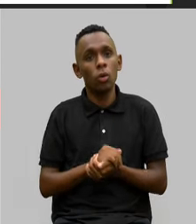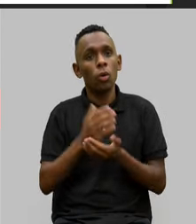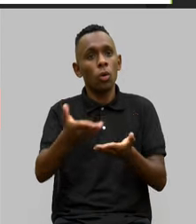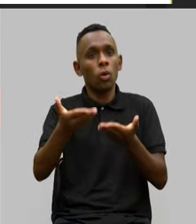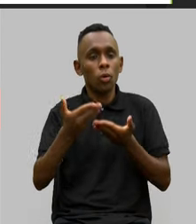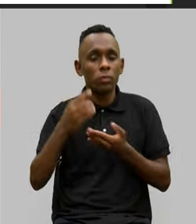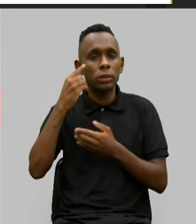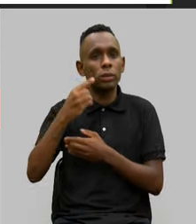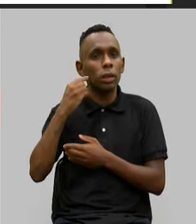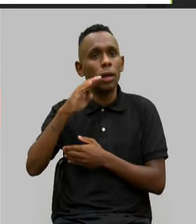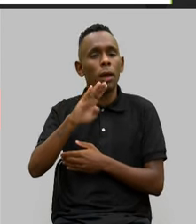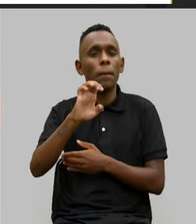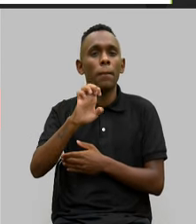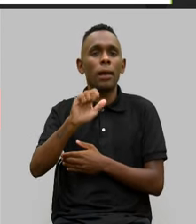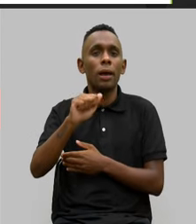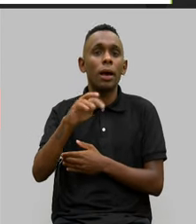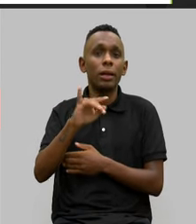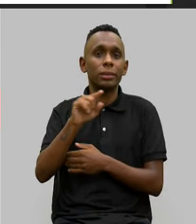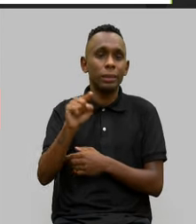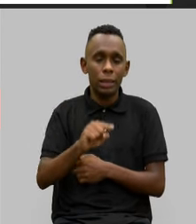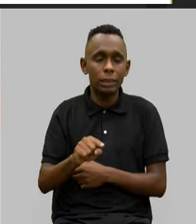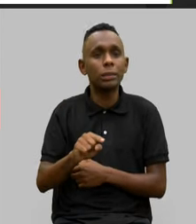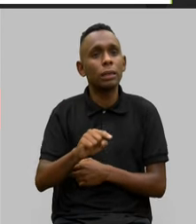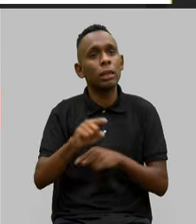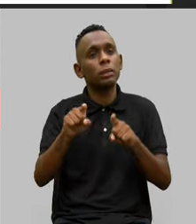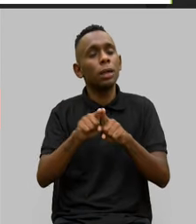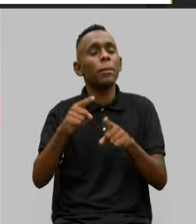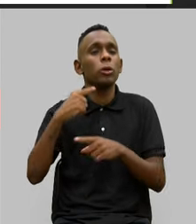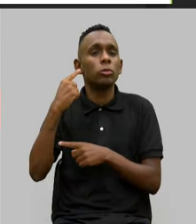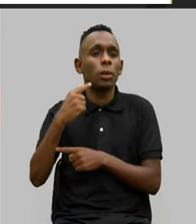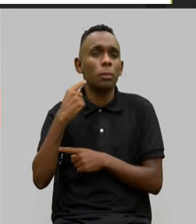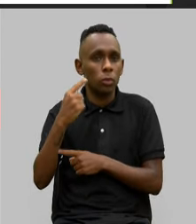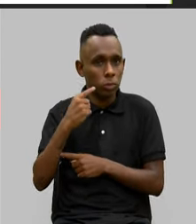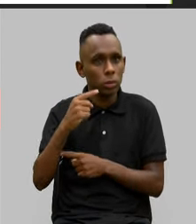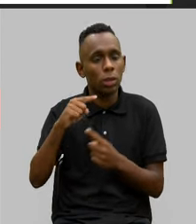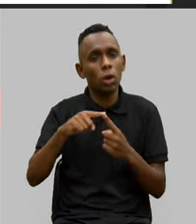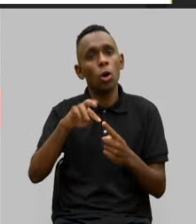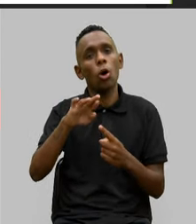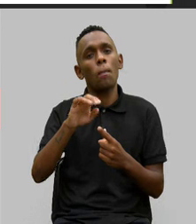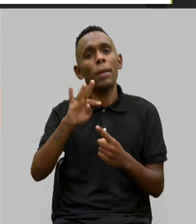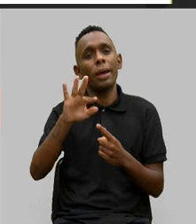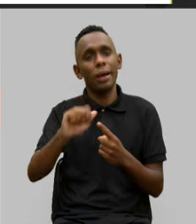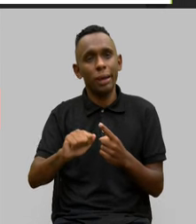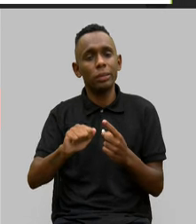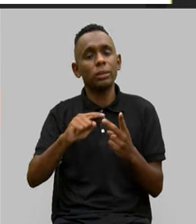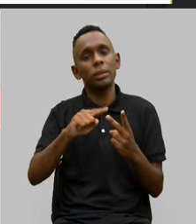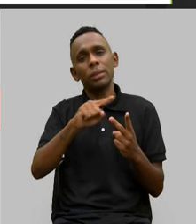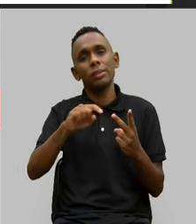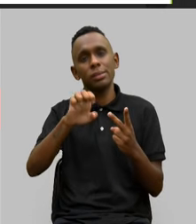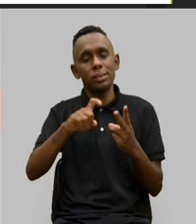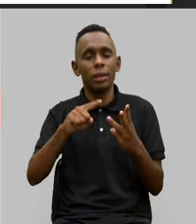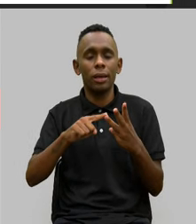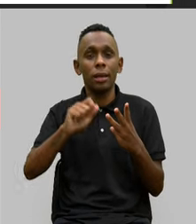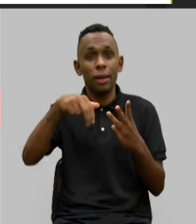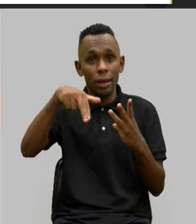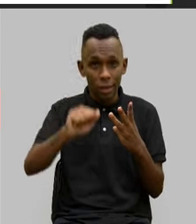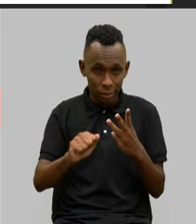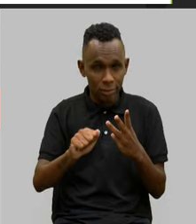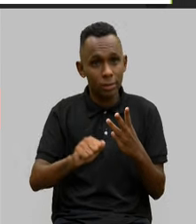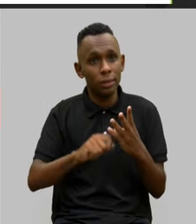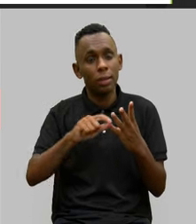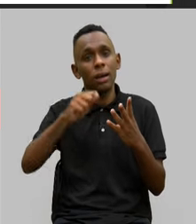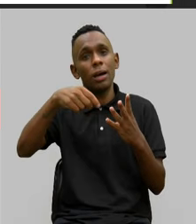deputada Beatriz Serqueira dos deputados a Roberto Andrade Zé Guilherme Ana Paula Siqueira